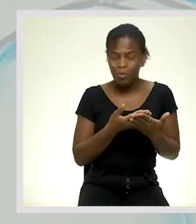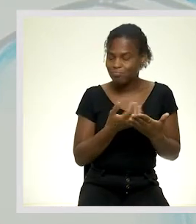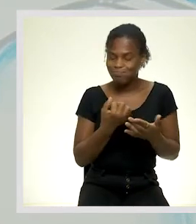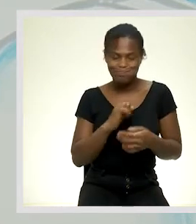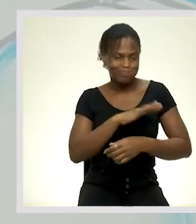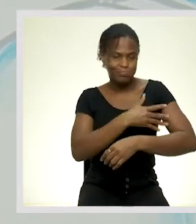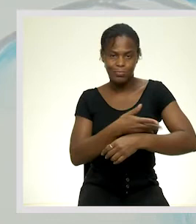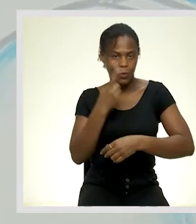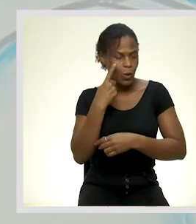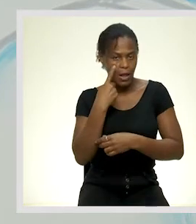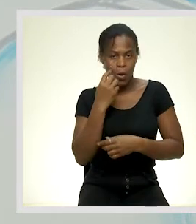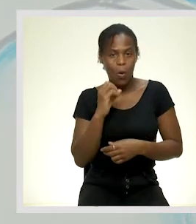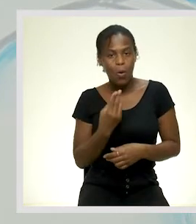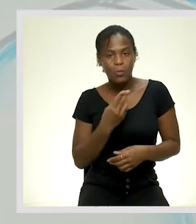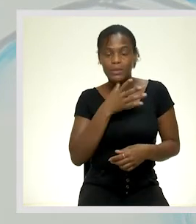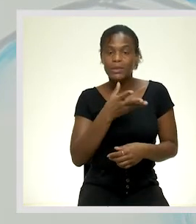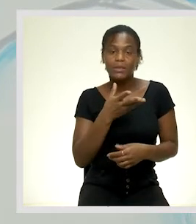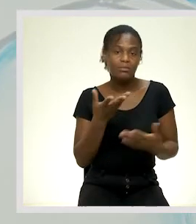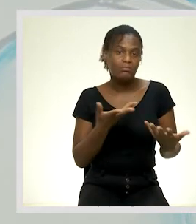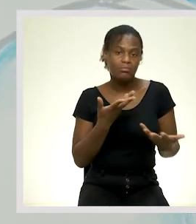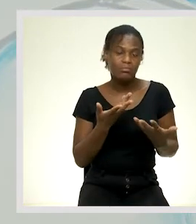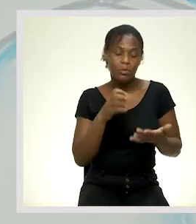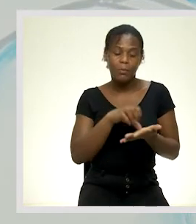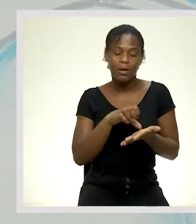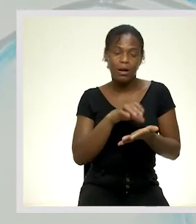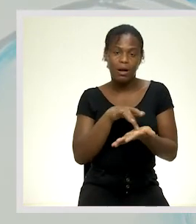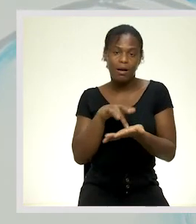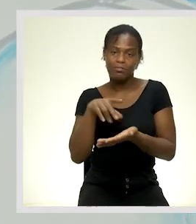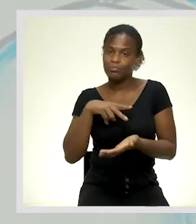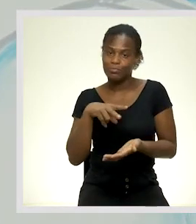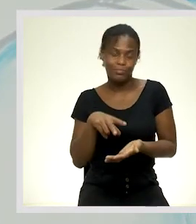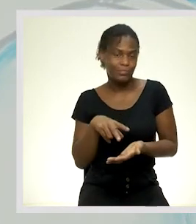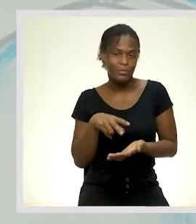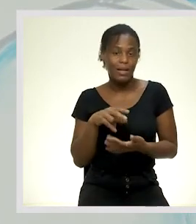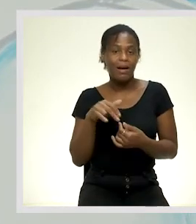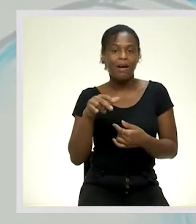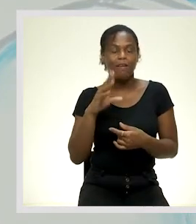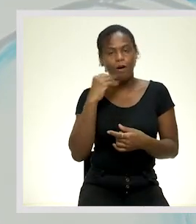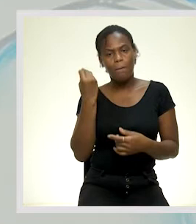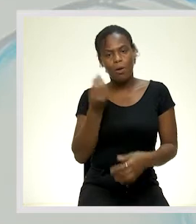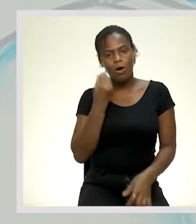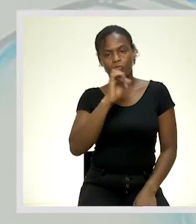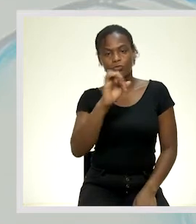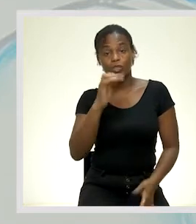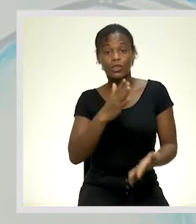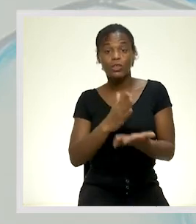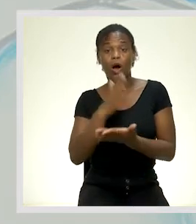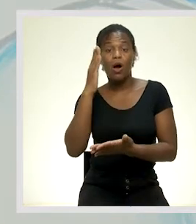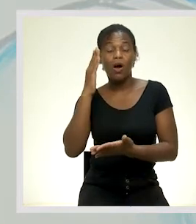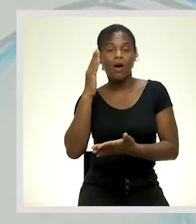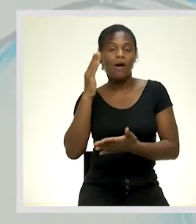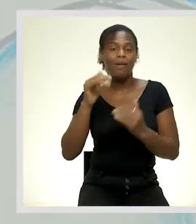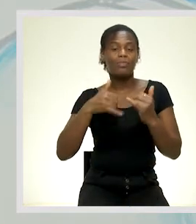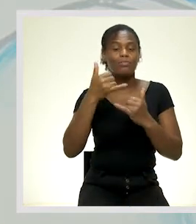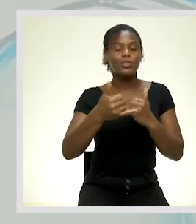um poeta conhecido nem considerado no meio literário português. A sua fama só virá